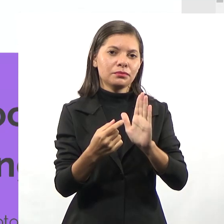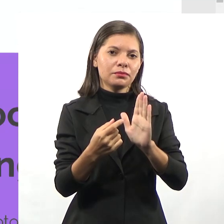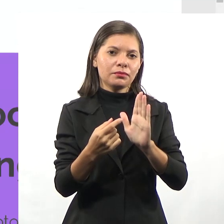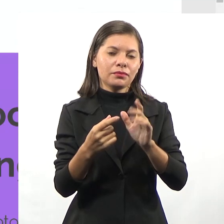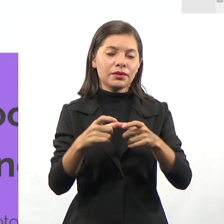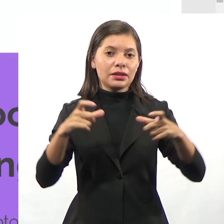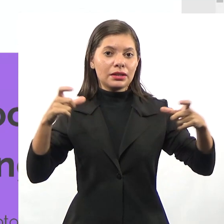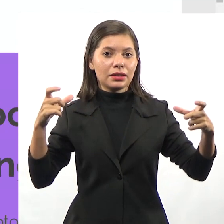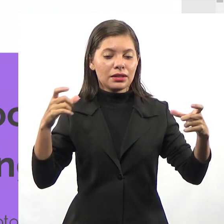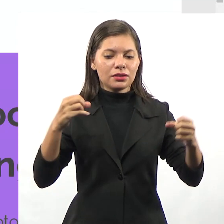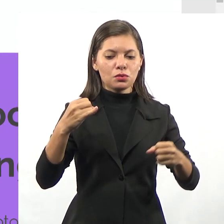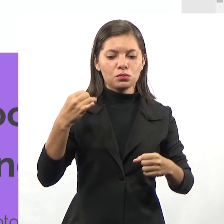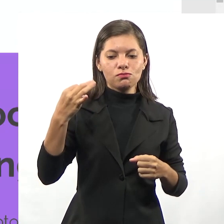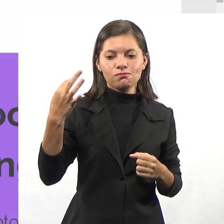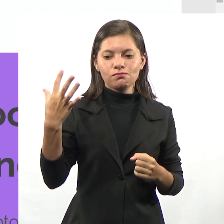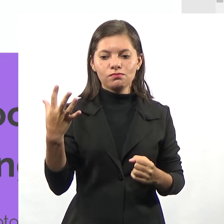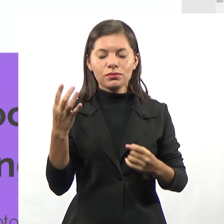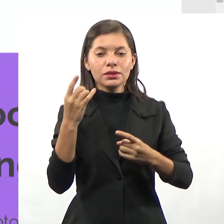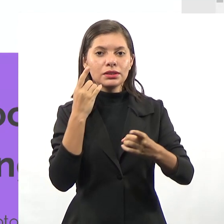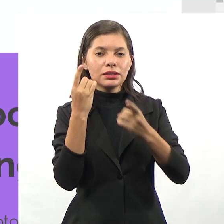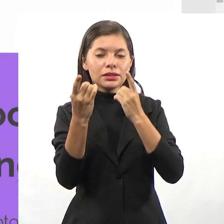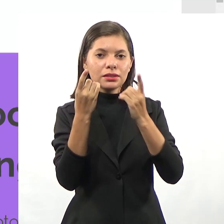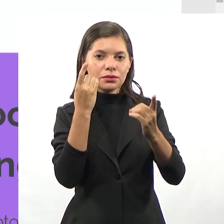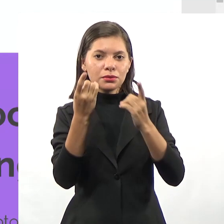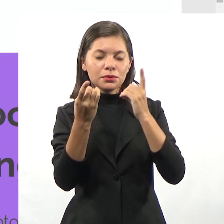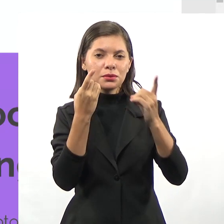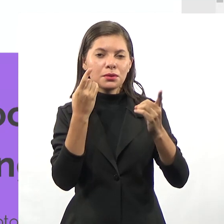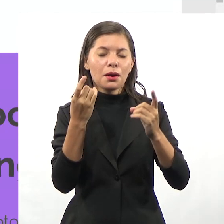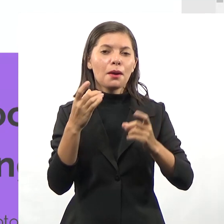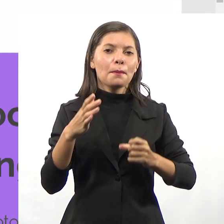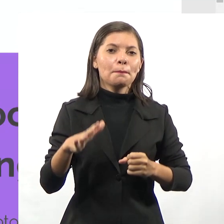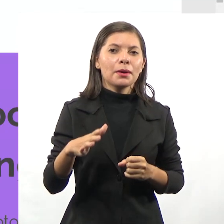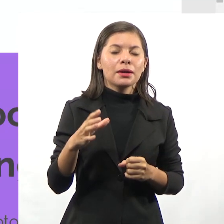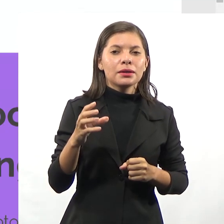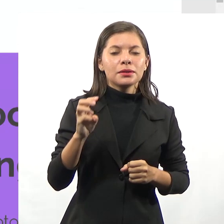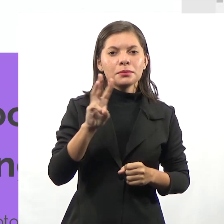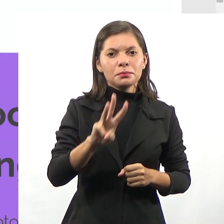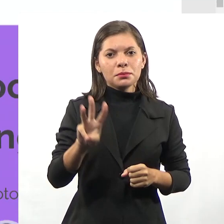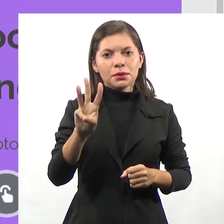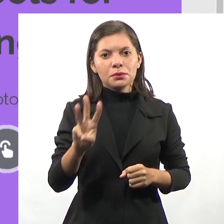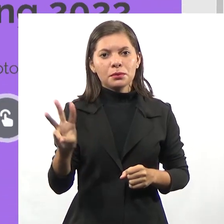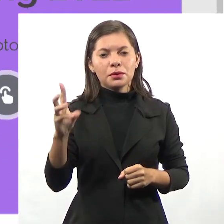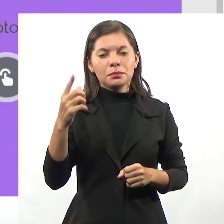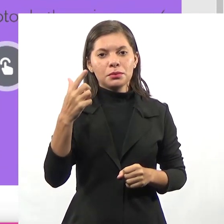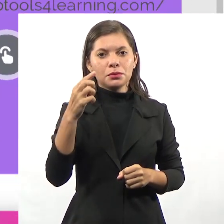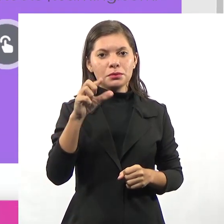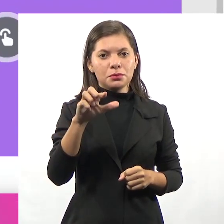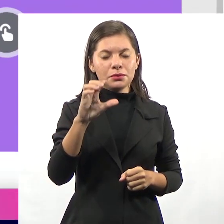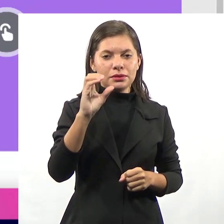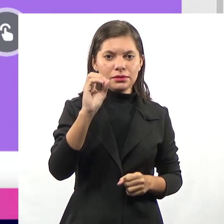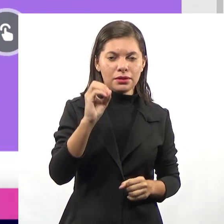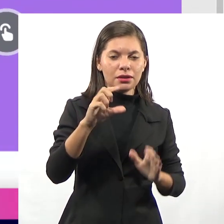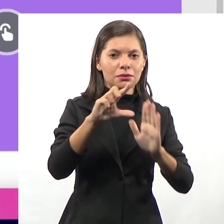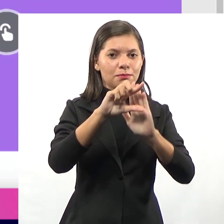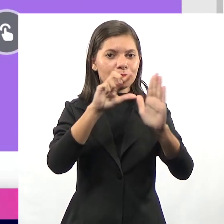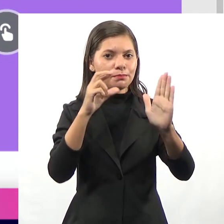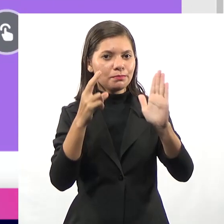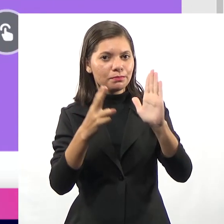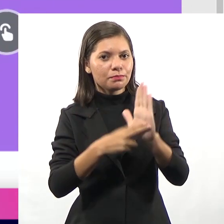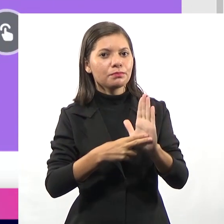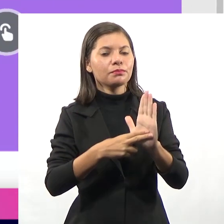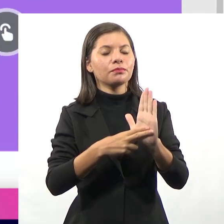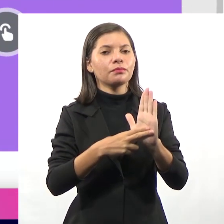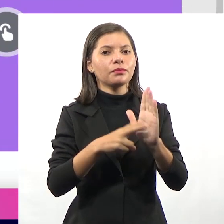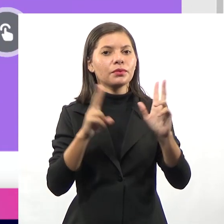a manipulação de grande quantidade de dados. Mas para a Web 2.0, que é o tópico que está na nossa